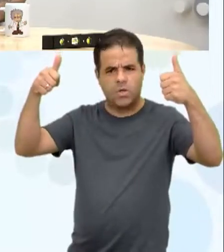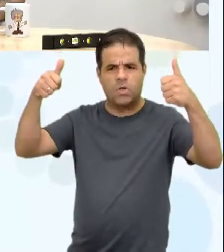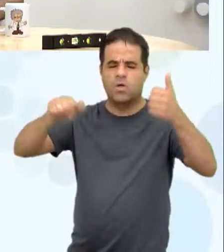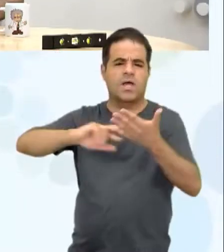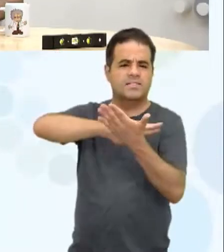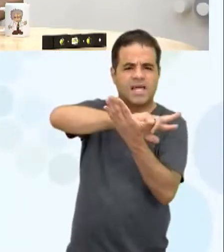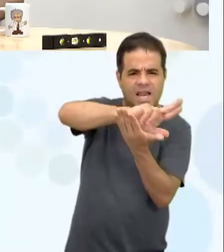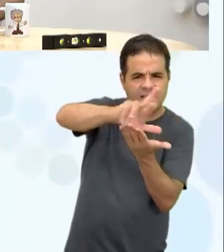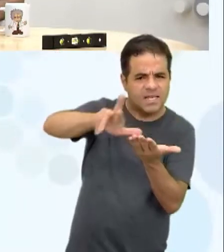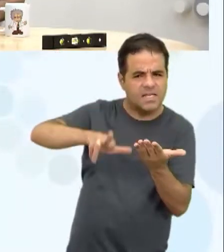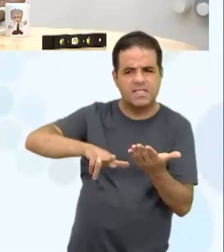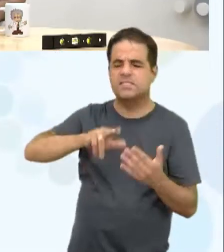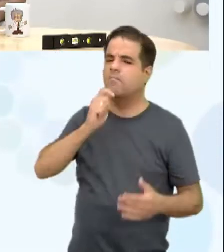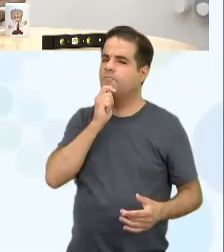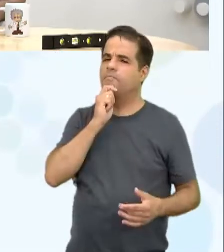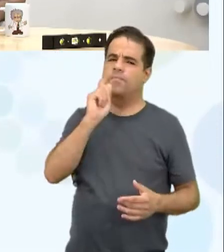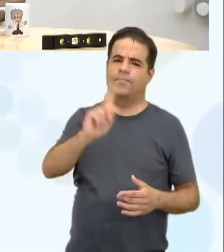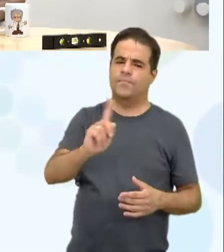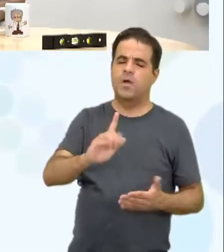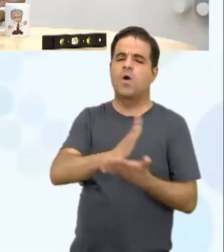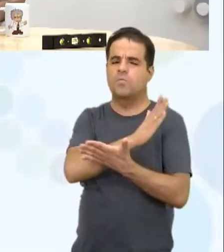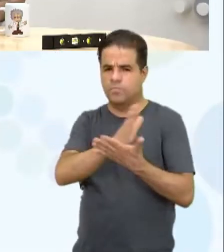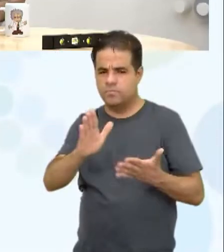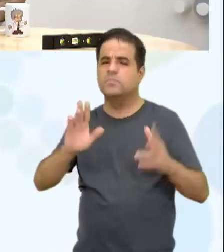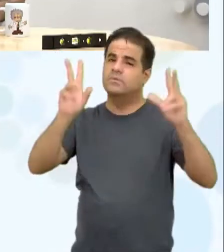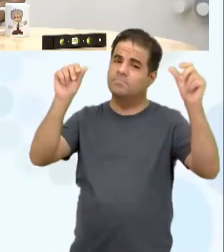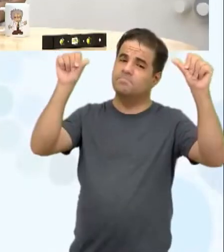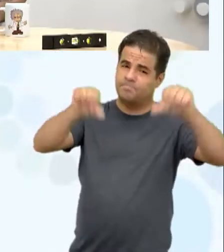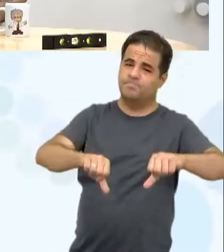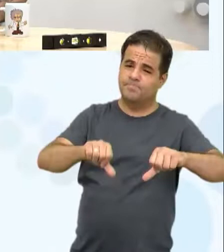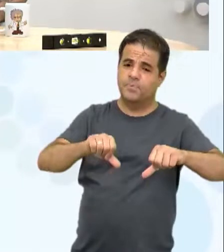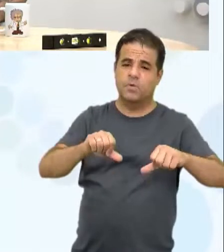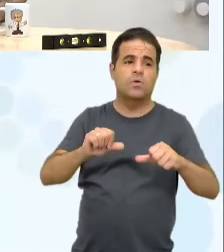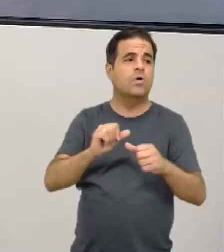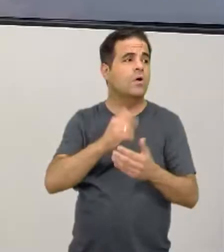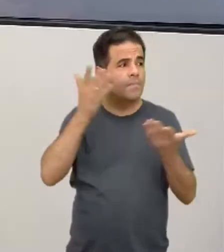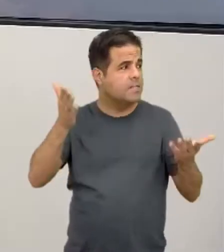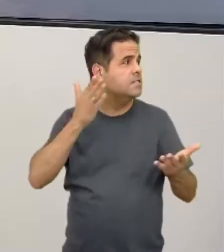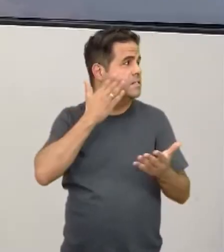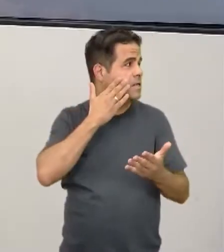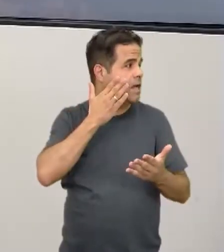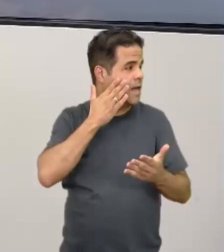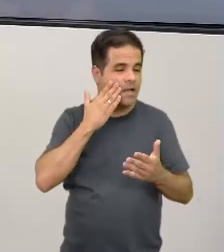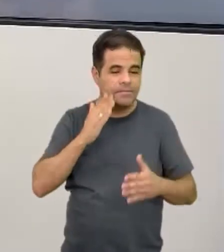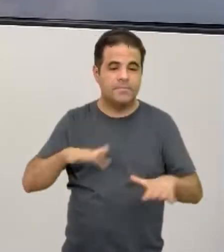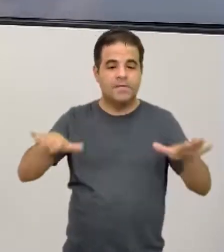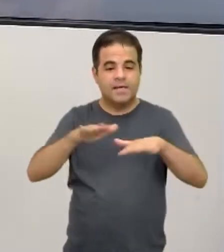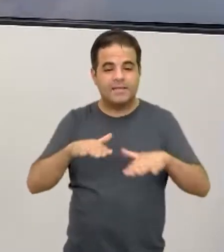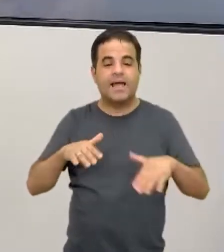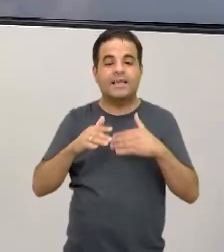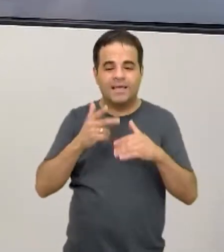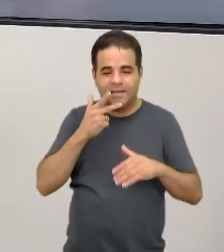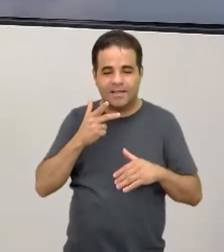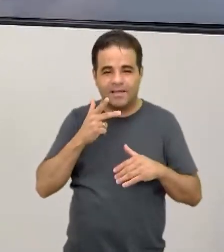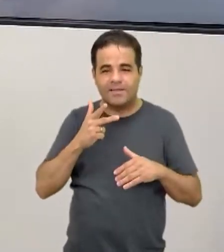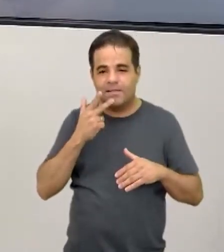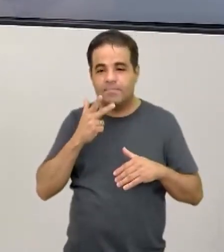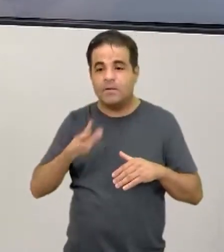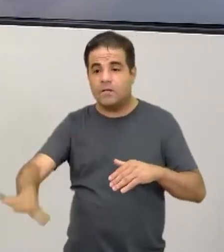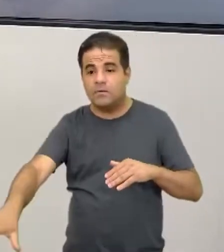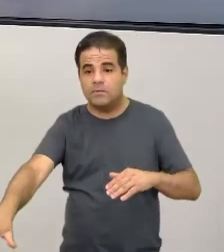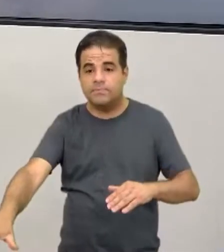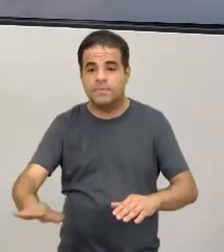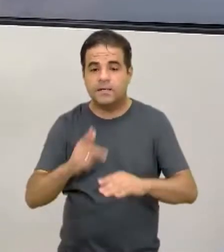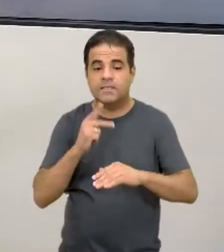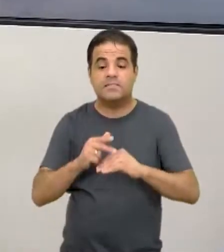as características. Tem casos que piorou a situação. Né? Mas no caso, né, assim, a gente vai ter vários processos